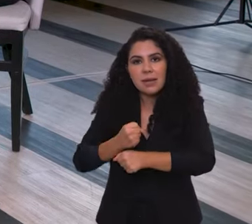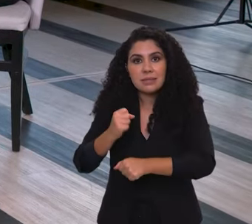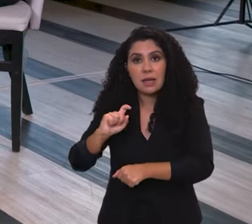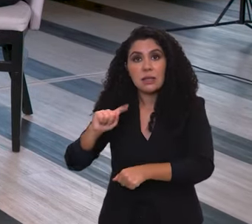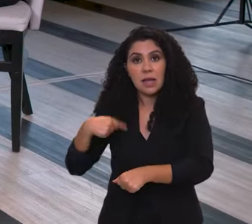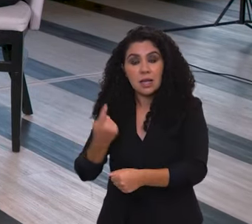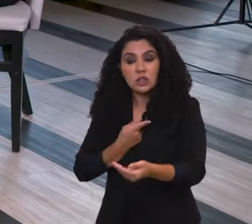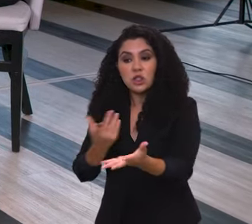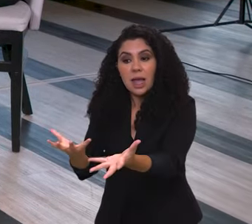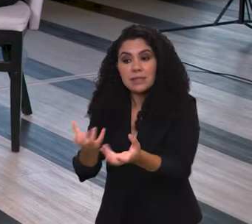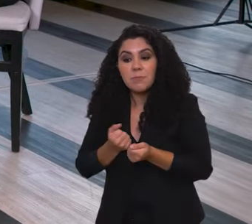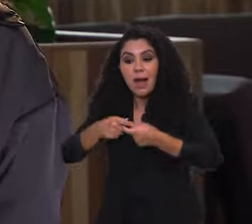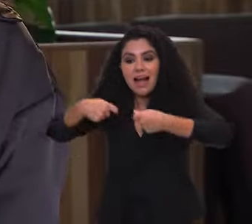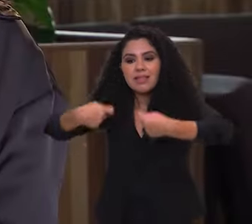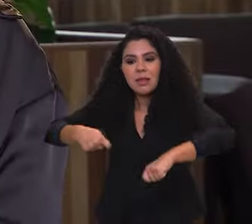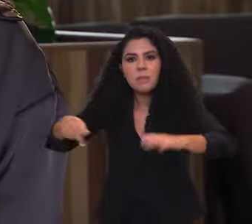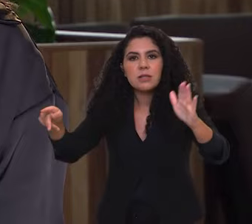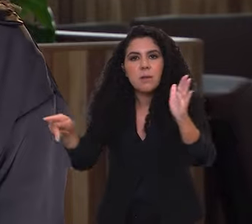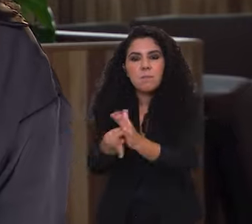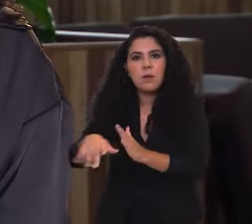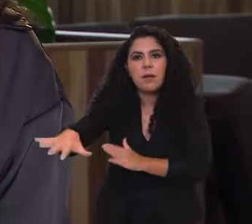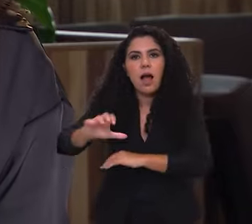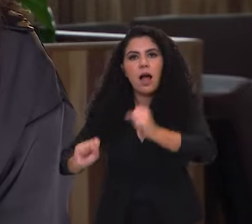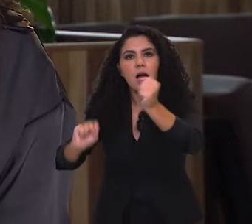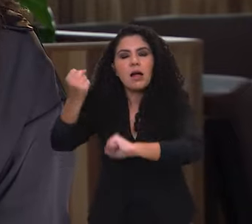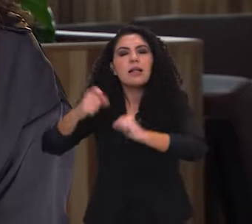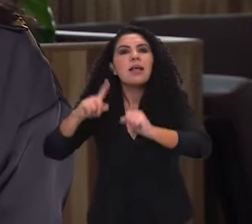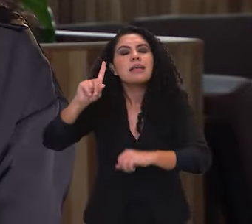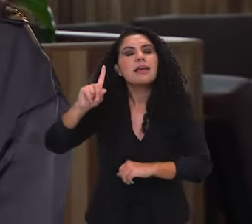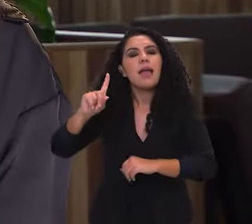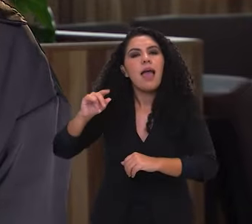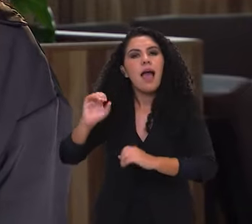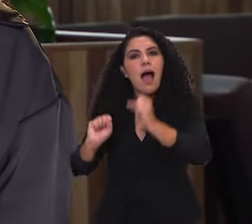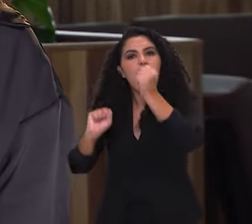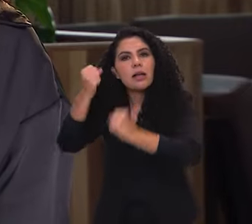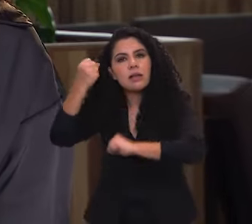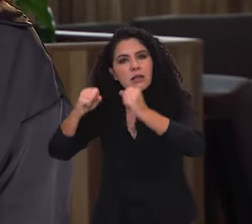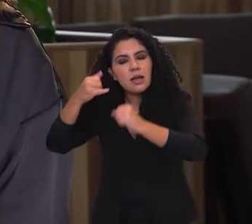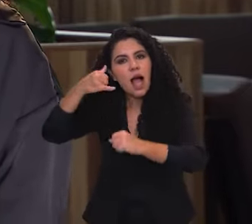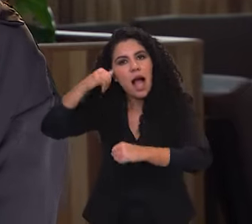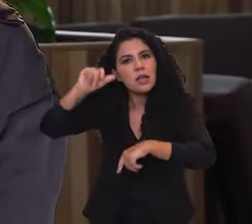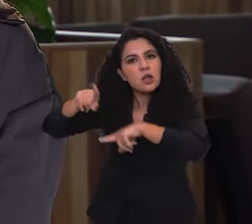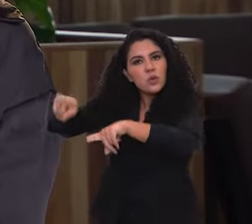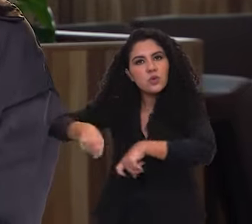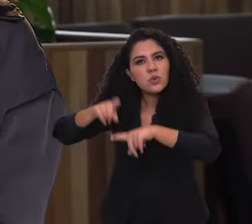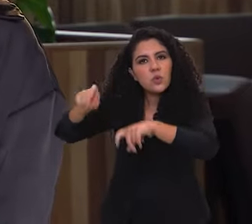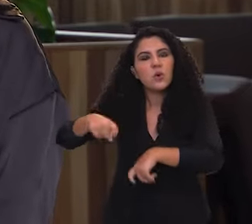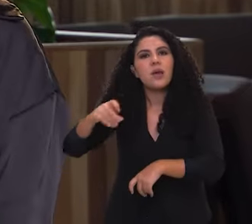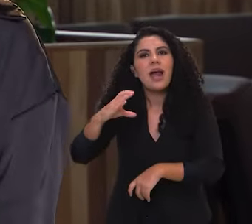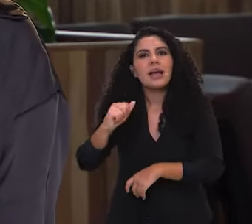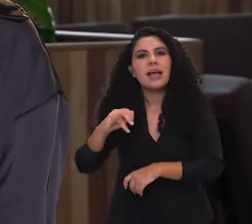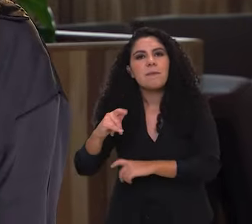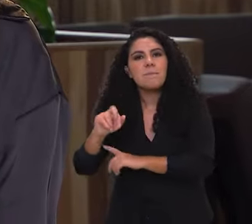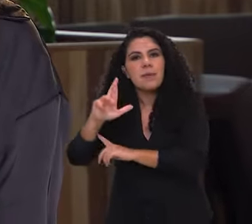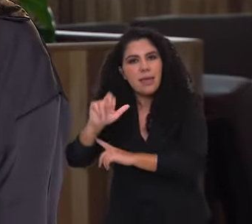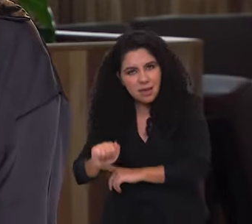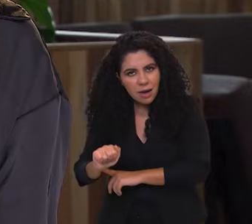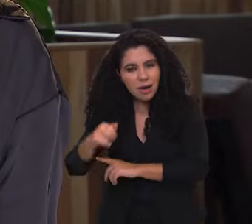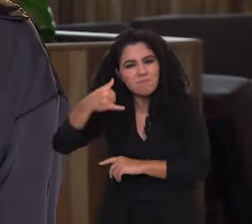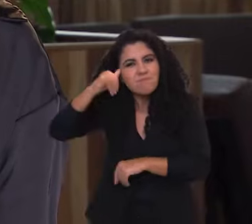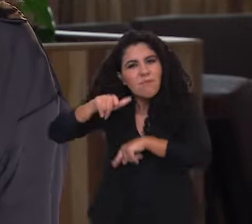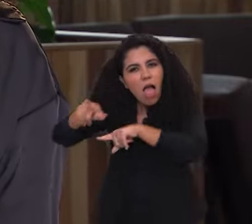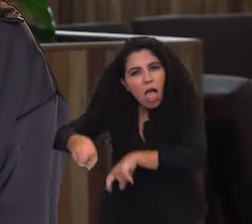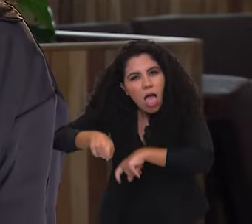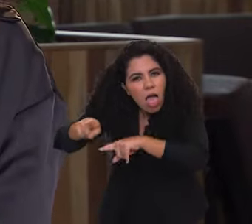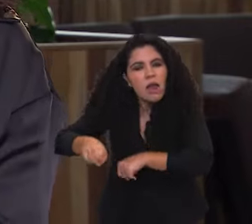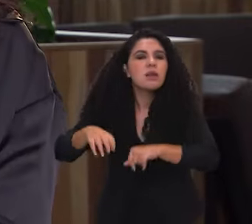a demanda do setor produtivo, que é a rota da avicultura caipira e a rota da mandioca, um potencial gigantesco que a gente tem nas nossas